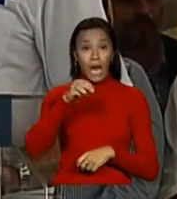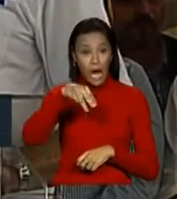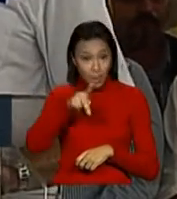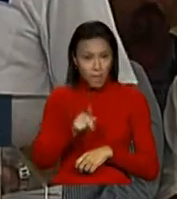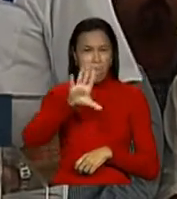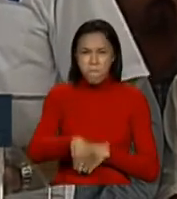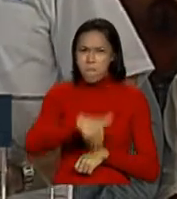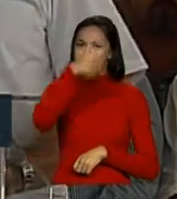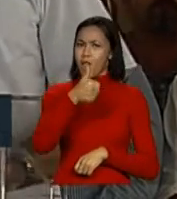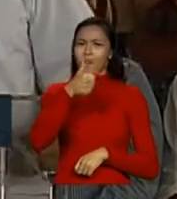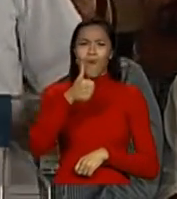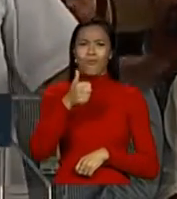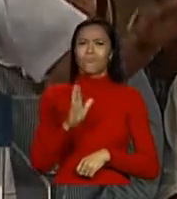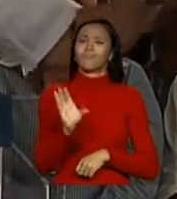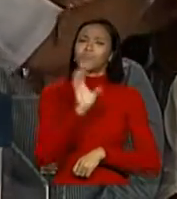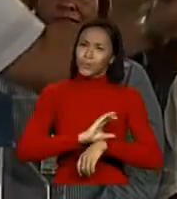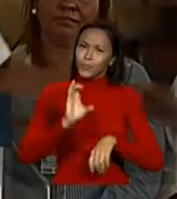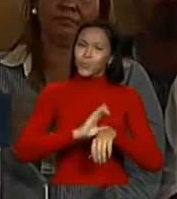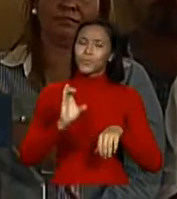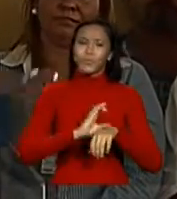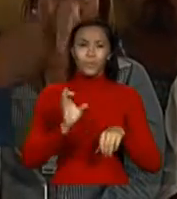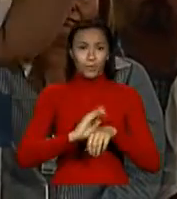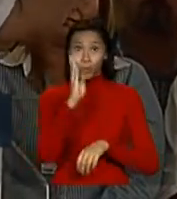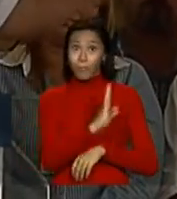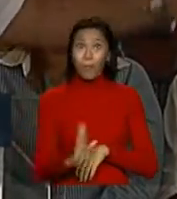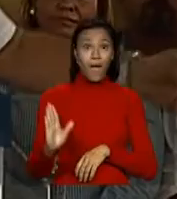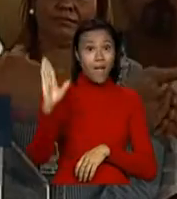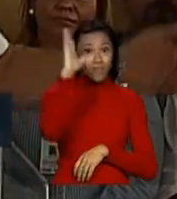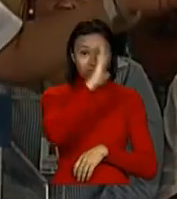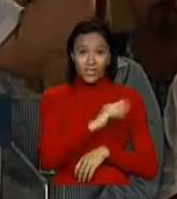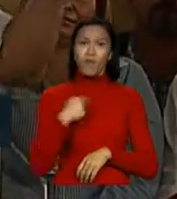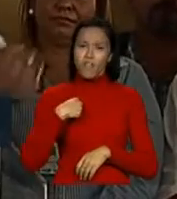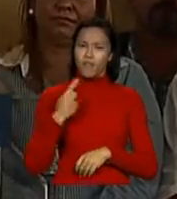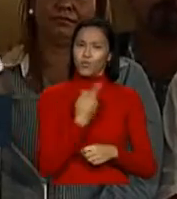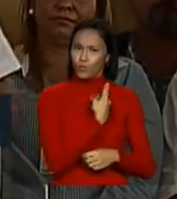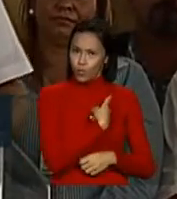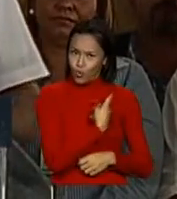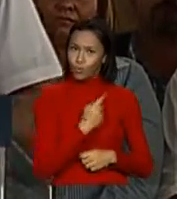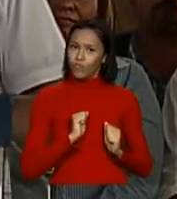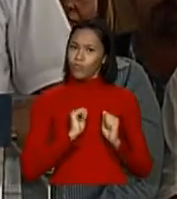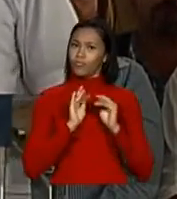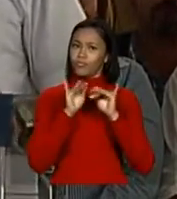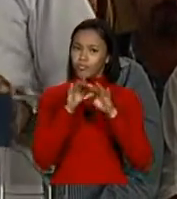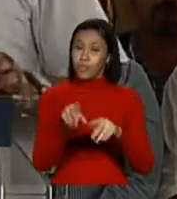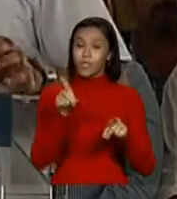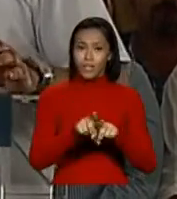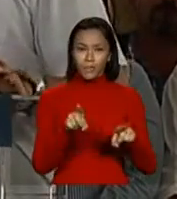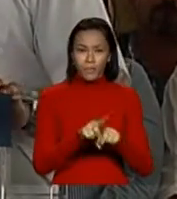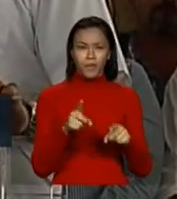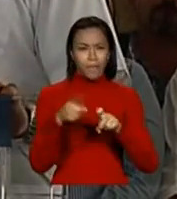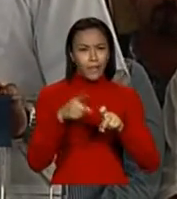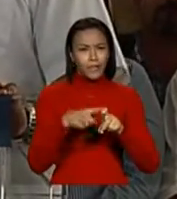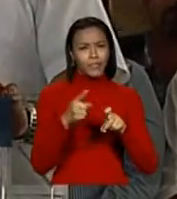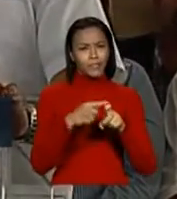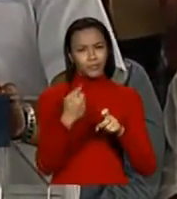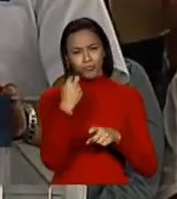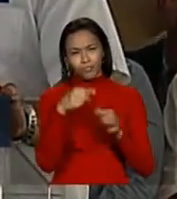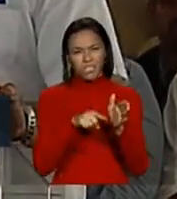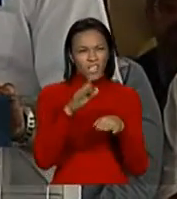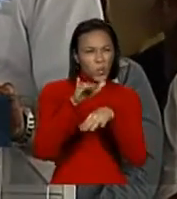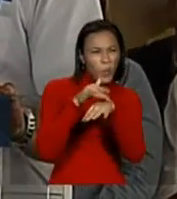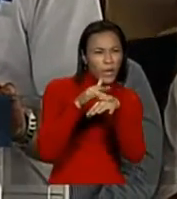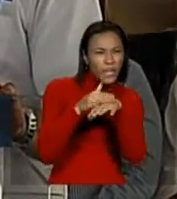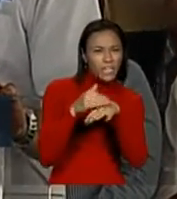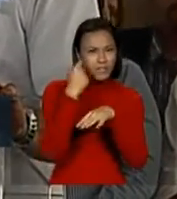faculdades de medicina do país nós somos da mesma turma ele foi fazer oftalmologia eu fui cuidar de outras doenças que